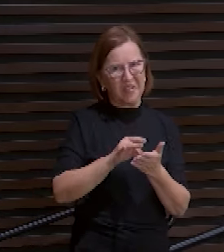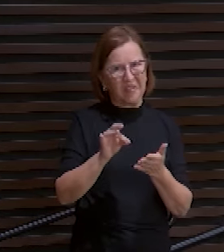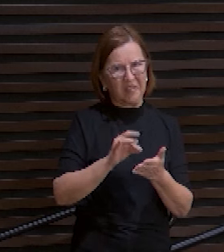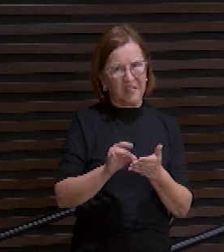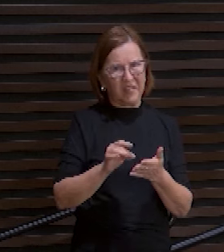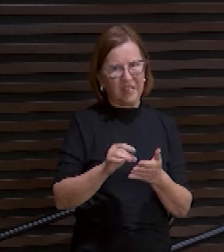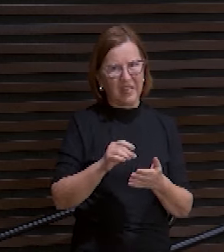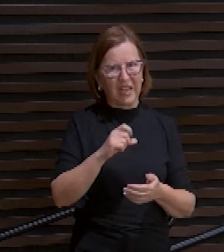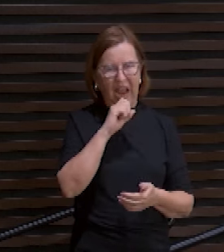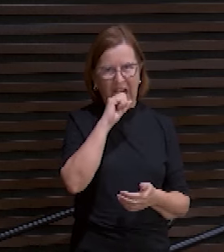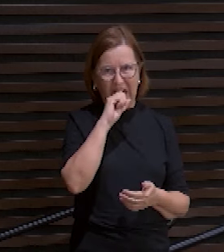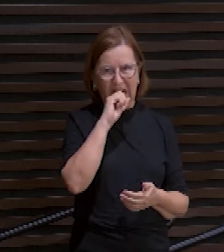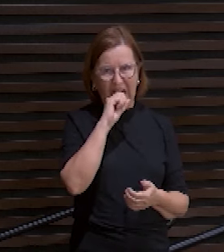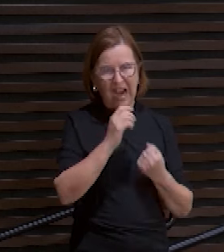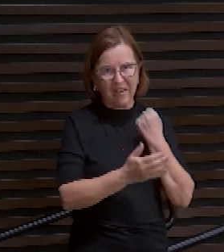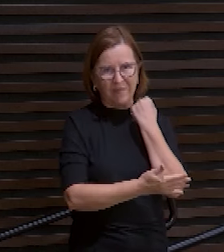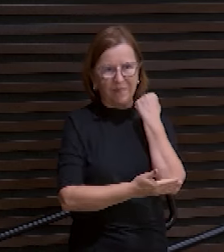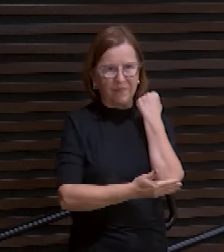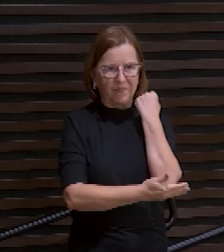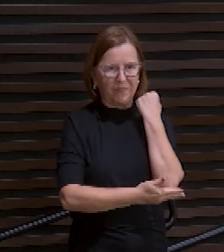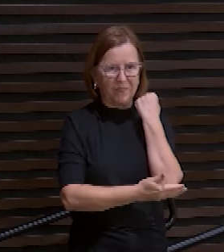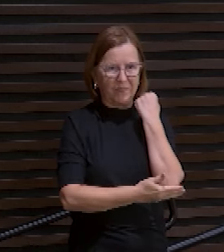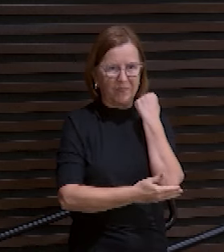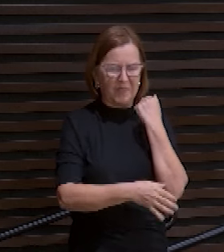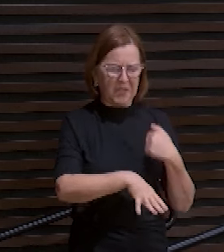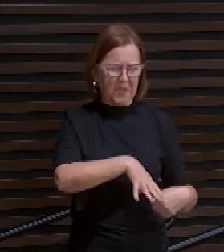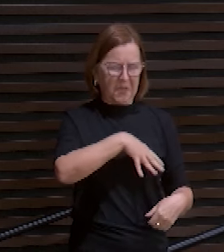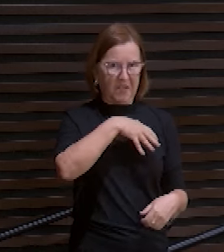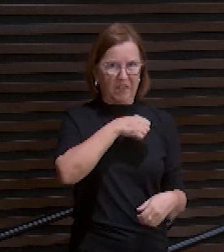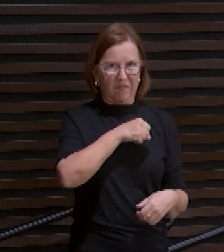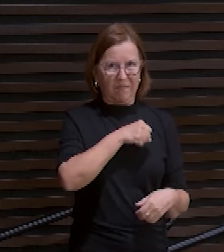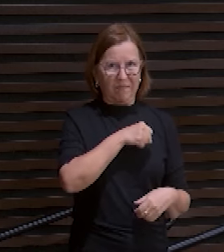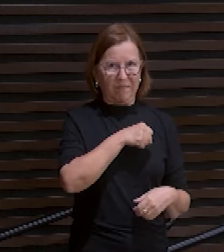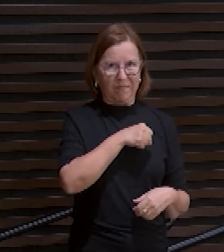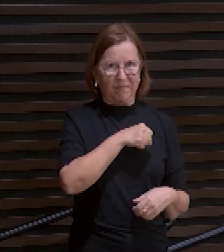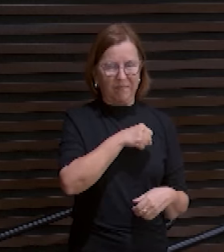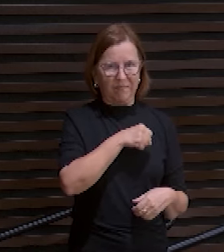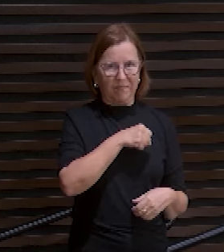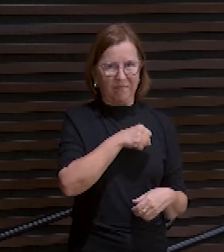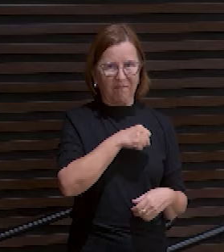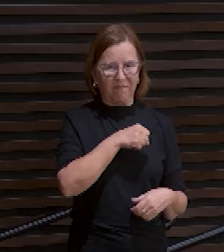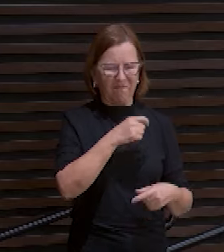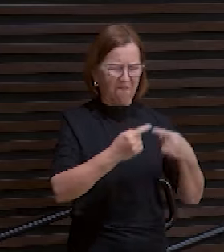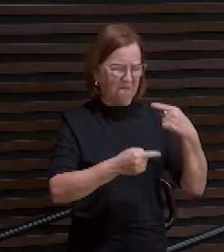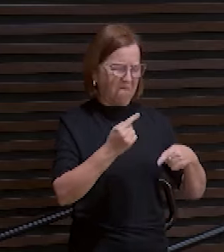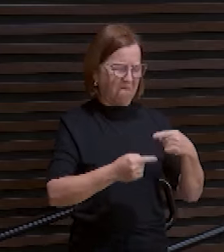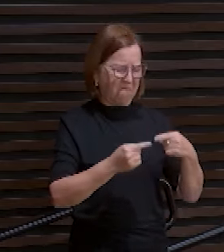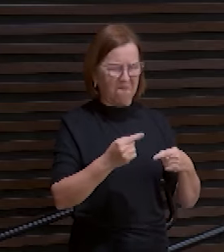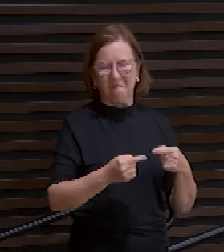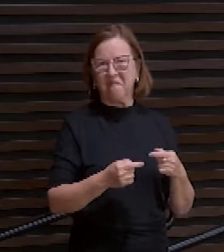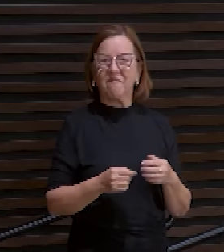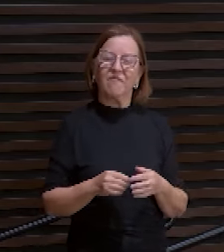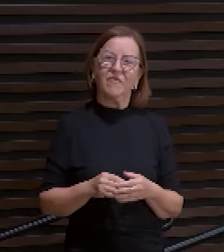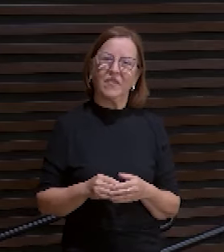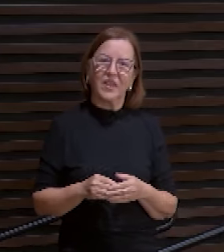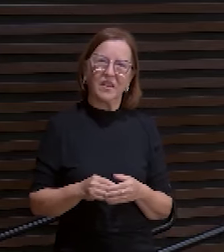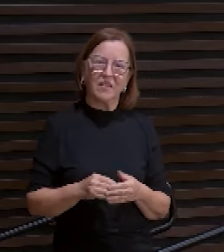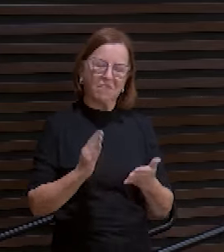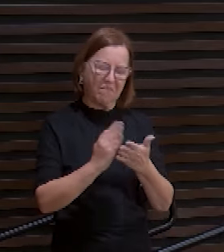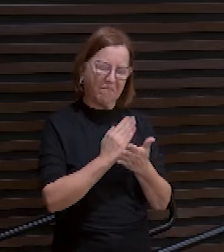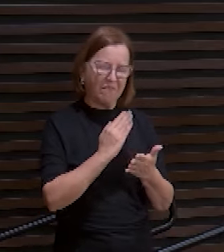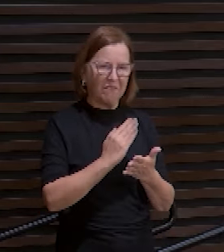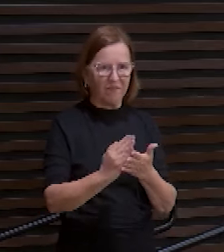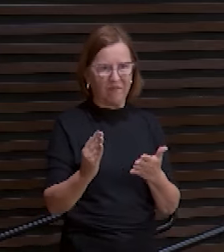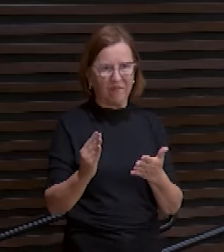porfias ciúmes iras discórdias disen facções